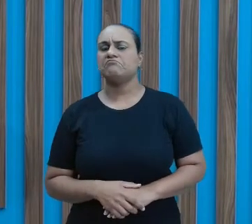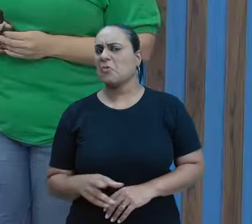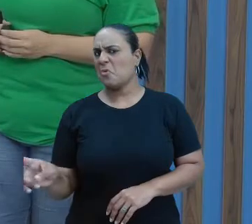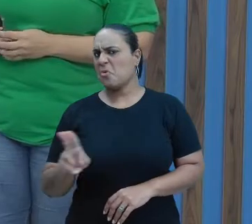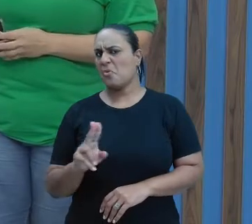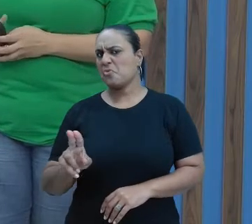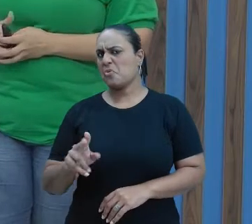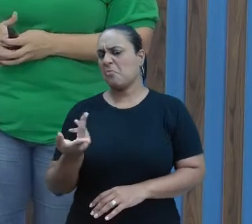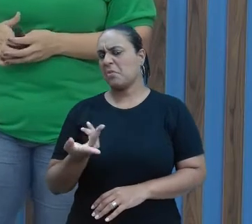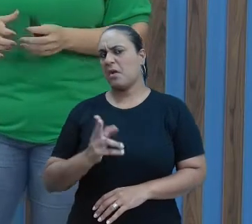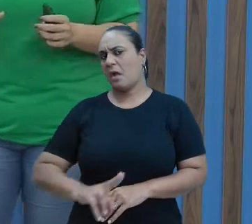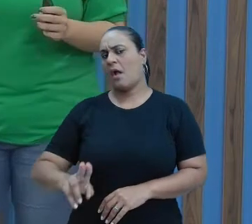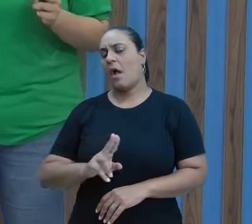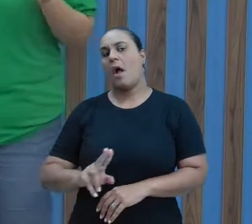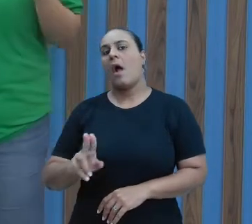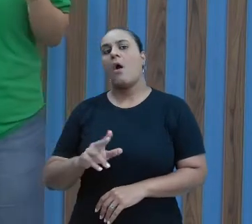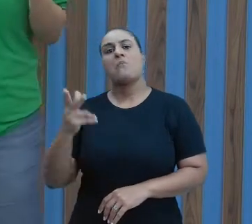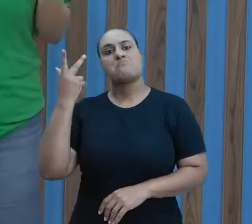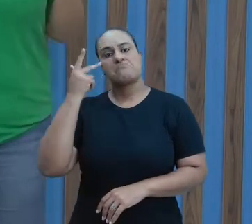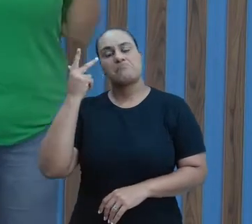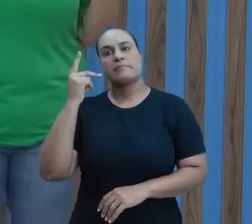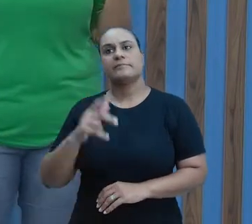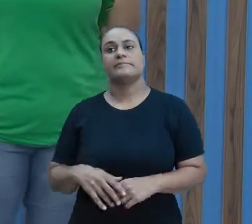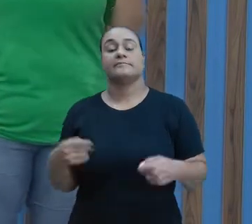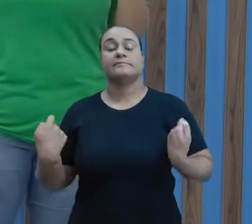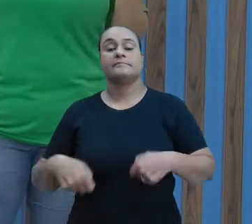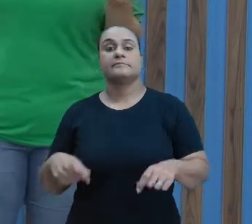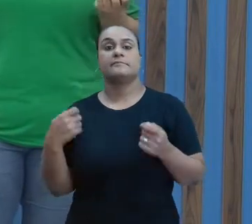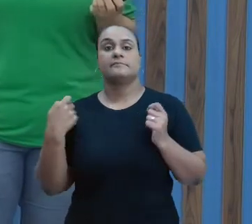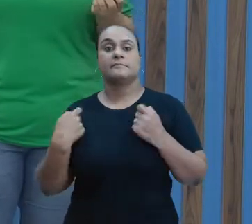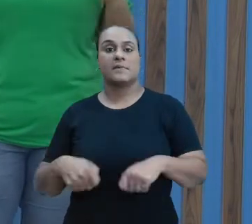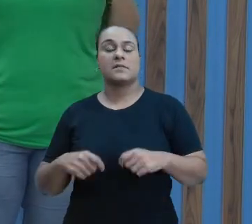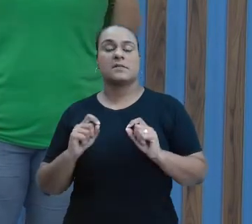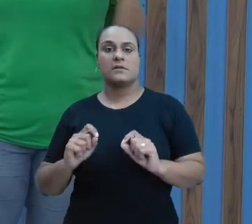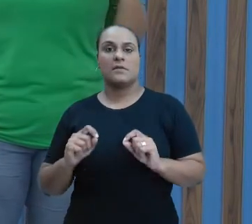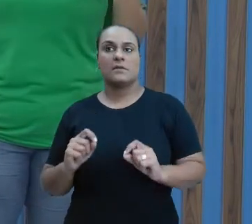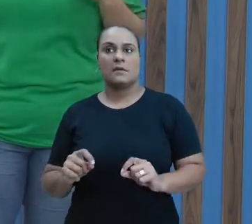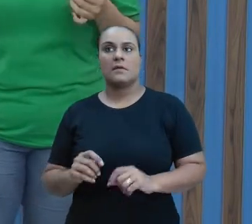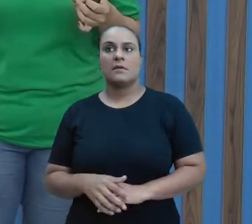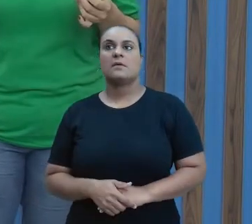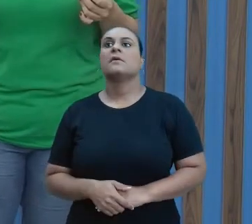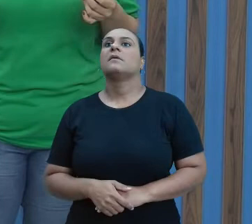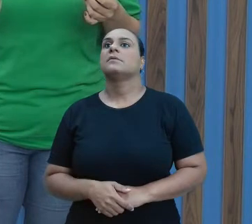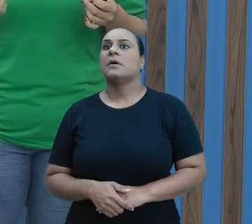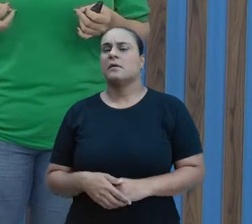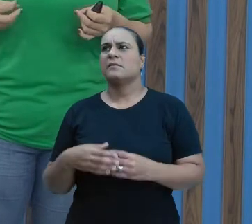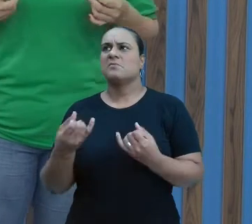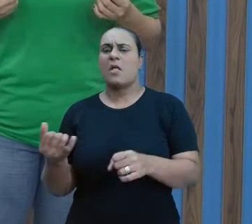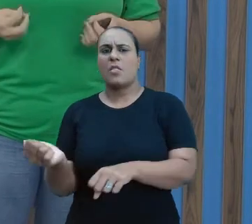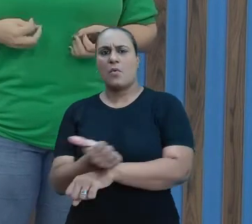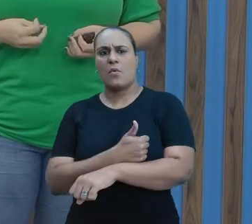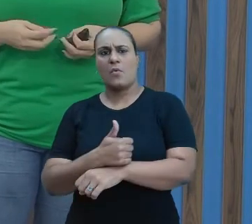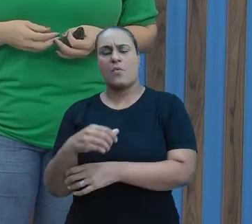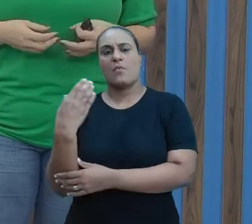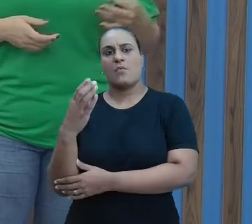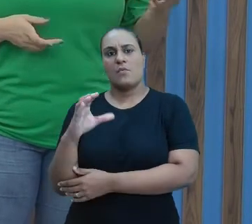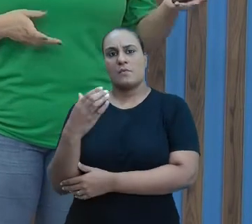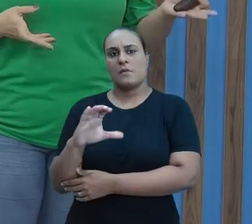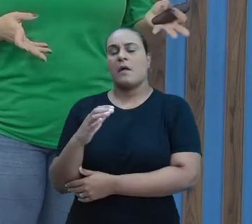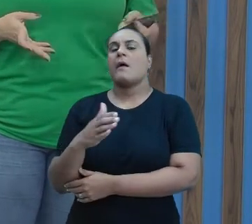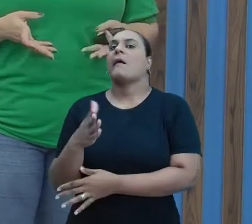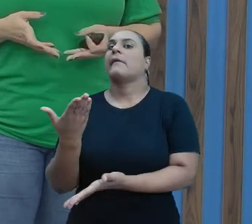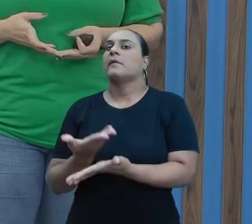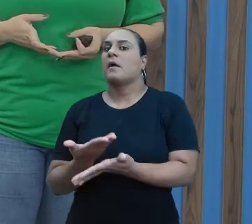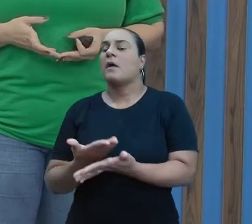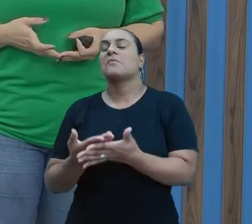né? Mas será por quê? Olha só, primeiro a gente precisa entender o seguinte, a gente fala muito dos cientistas aqui nas nossas aulas, eu,